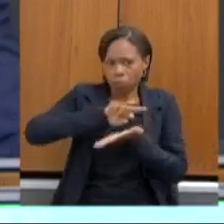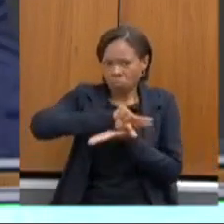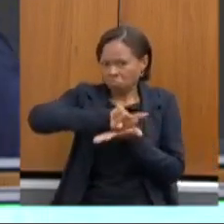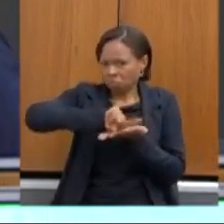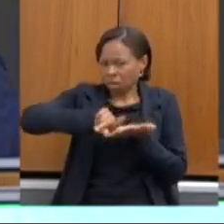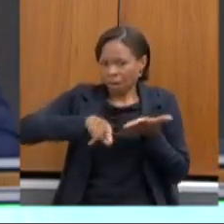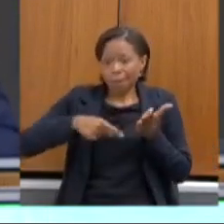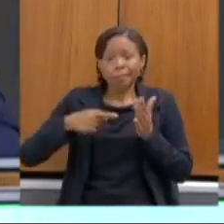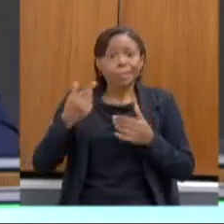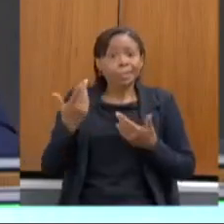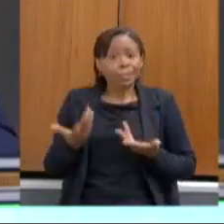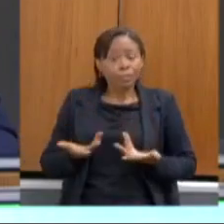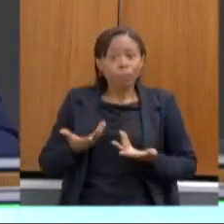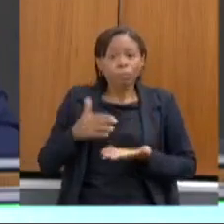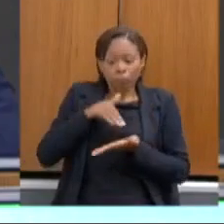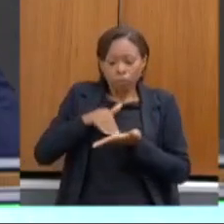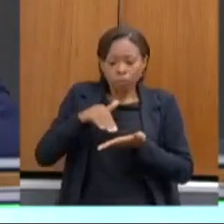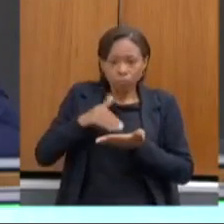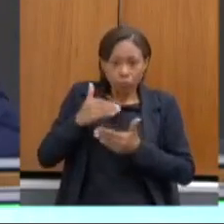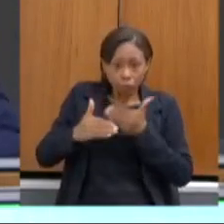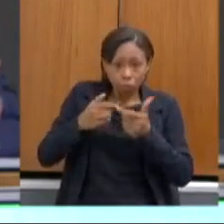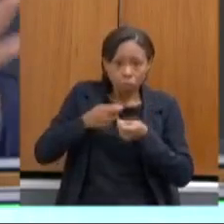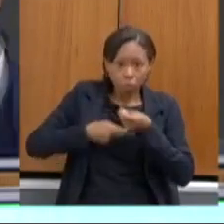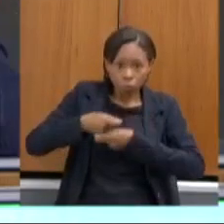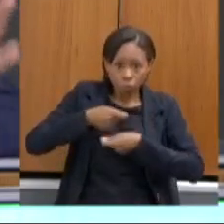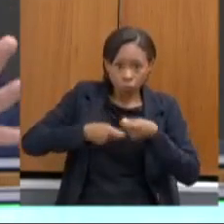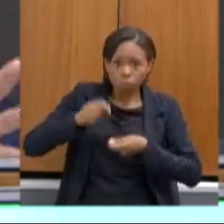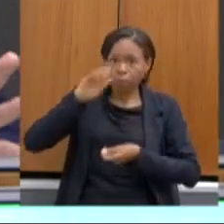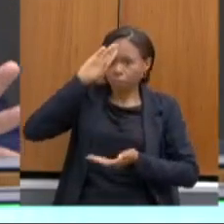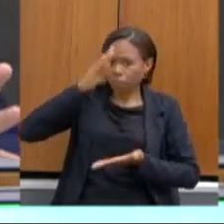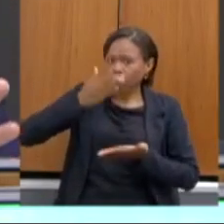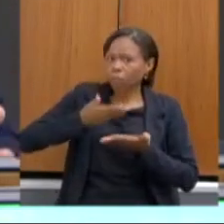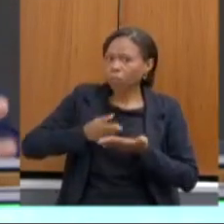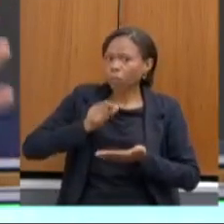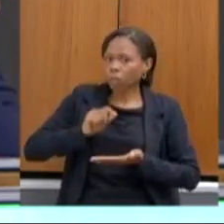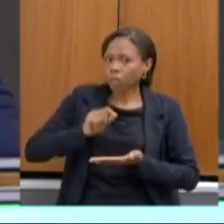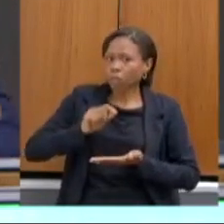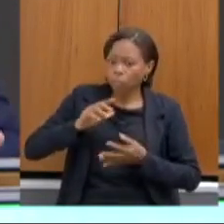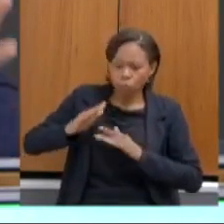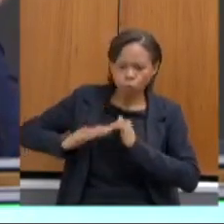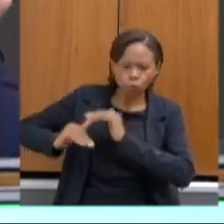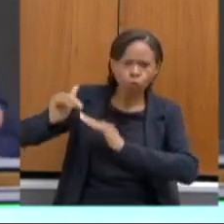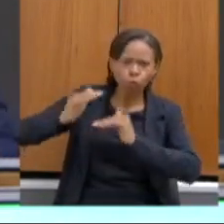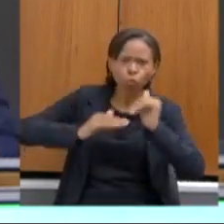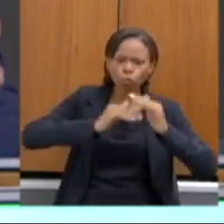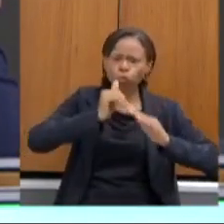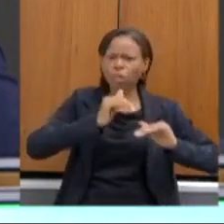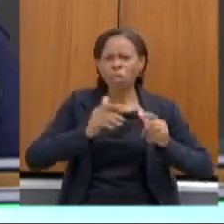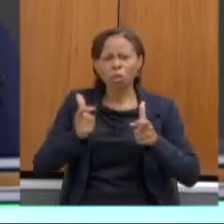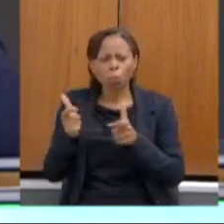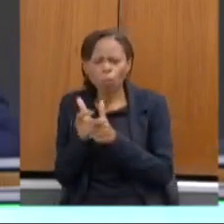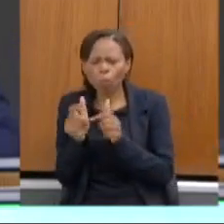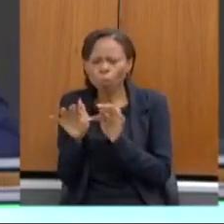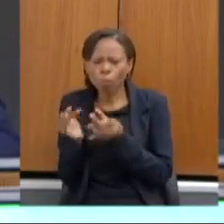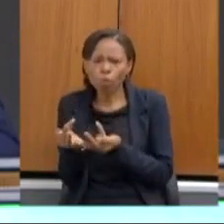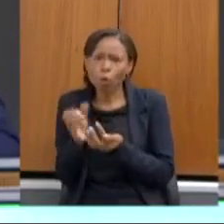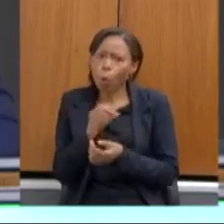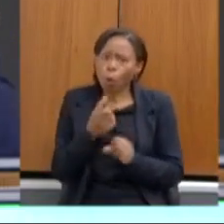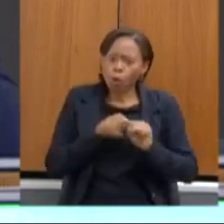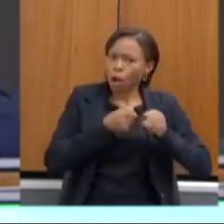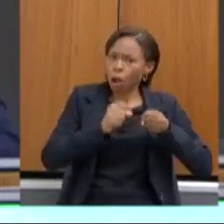a secretaria de desenvolvimento econômico acredita que todos esses atores Independente de seu porte são